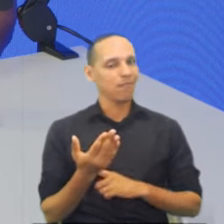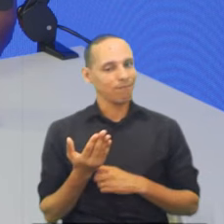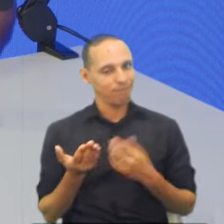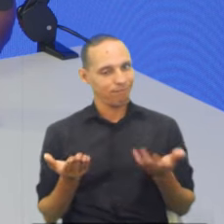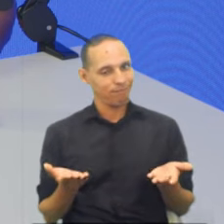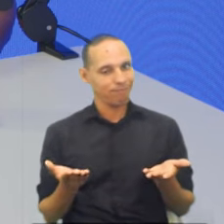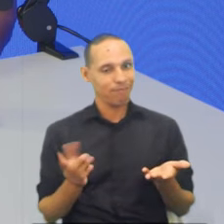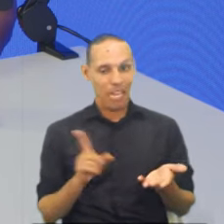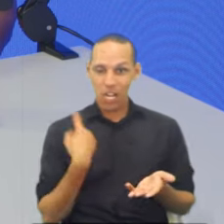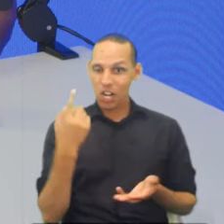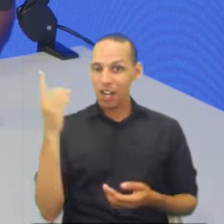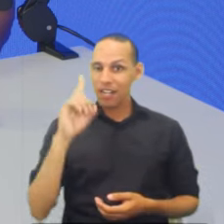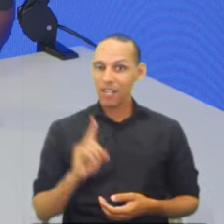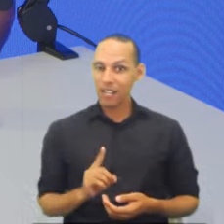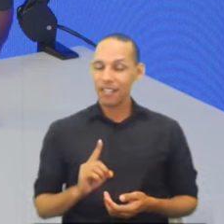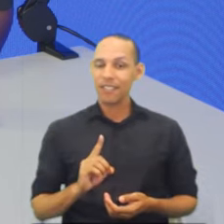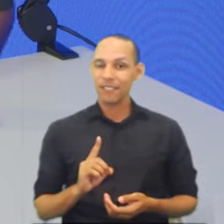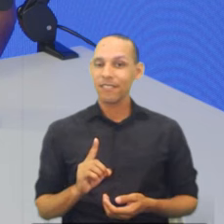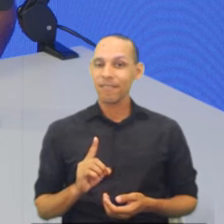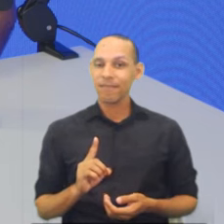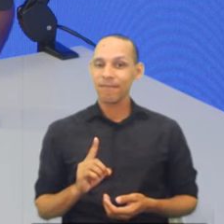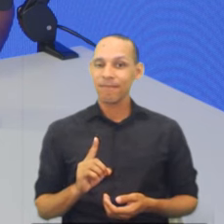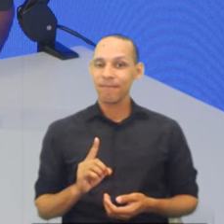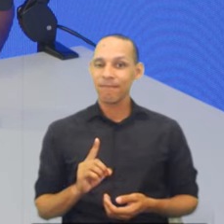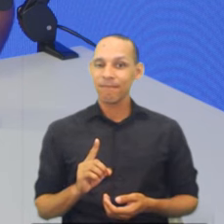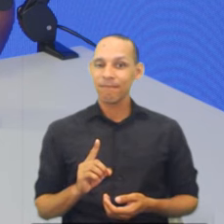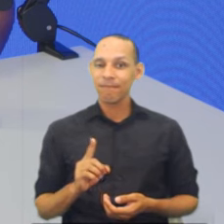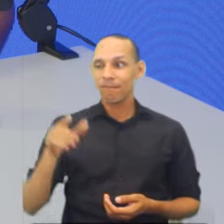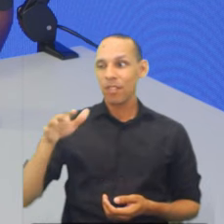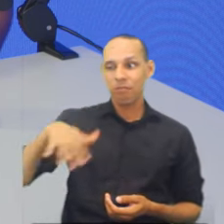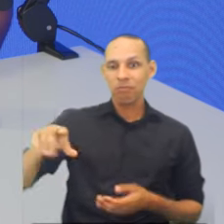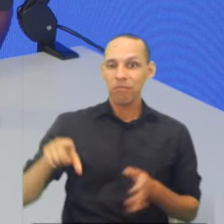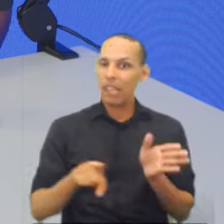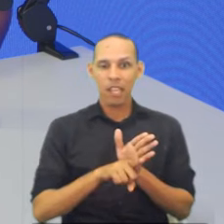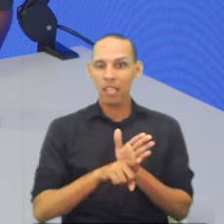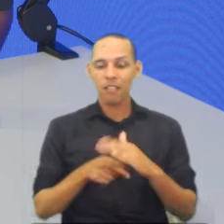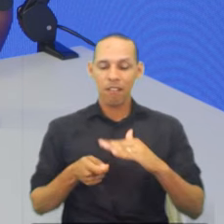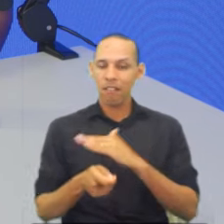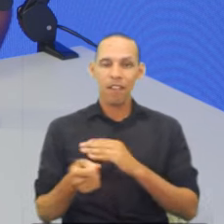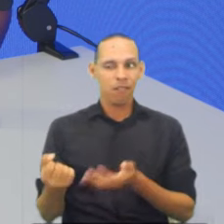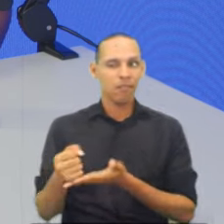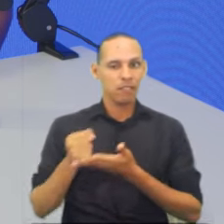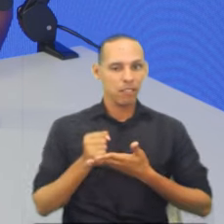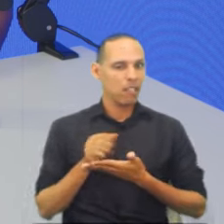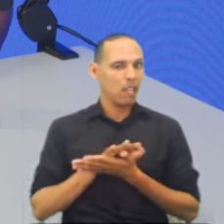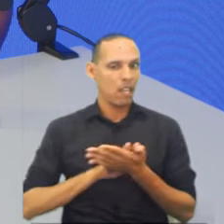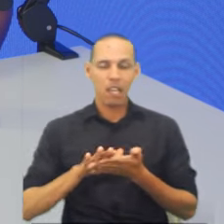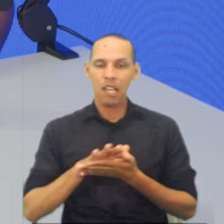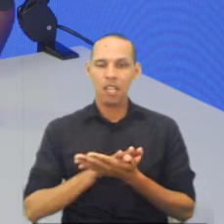que a gente com deficiência tem inclusive eh negação de investimento dos nossos